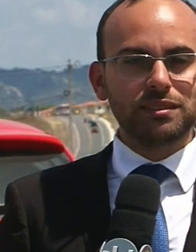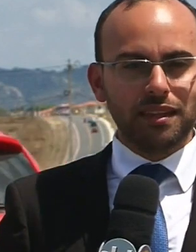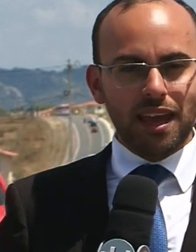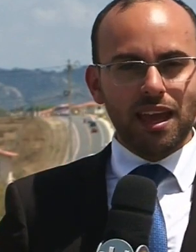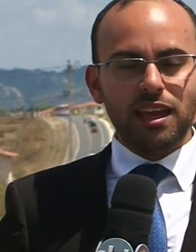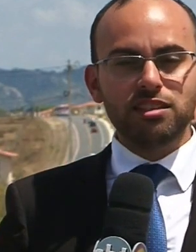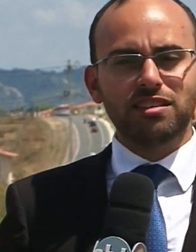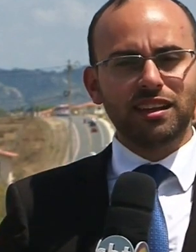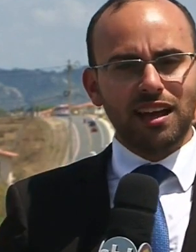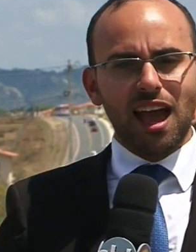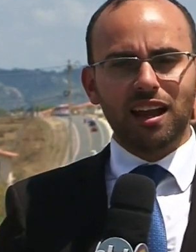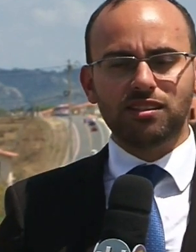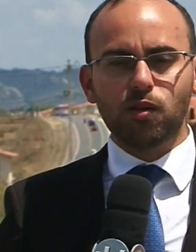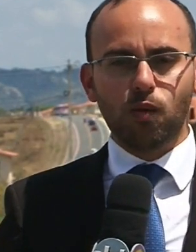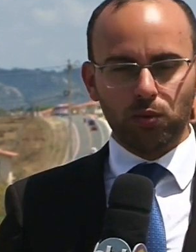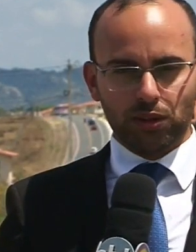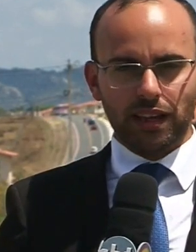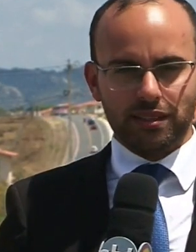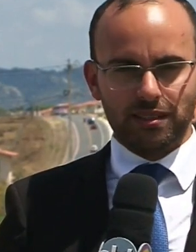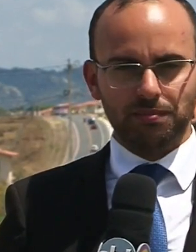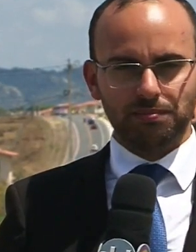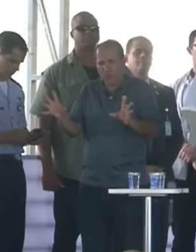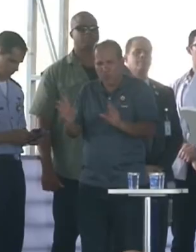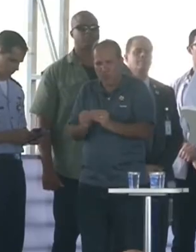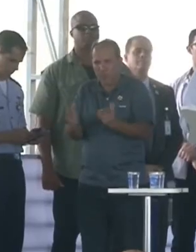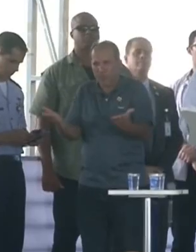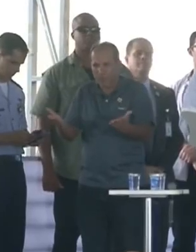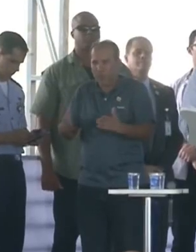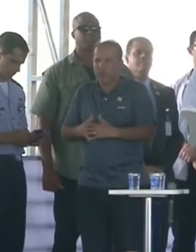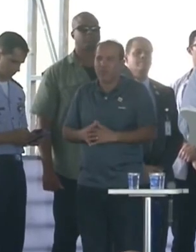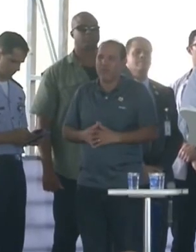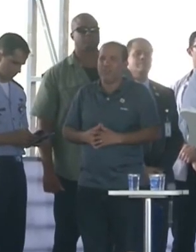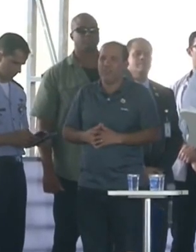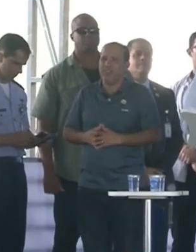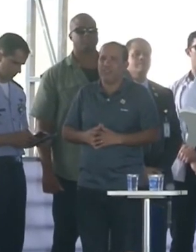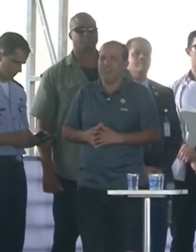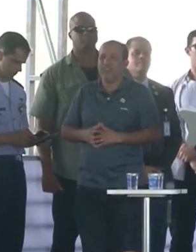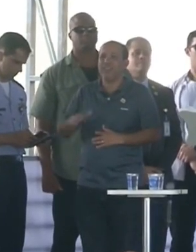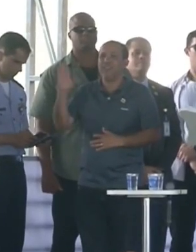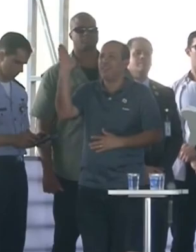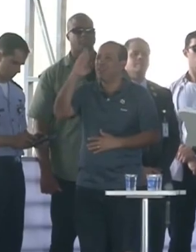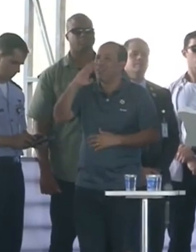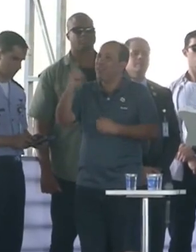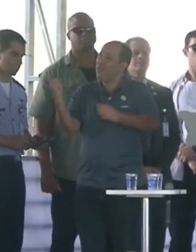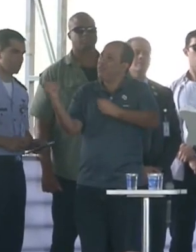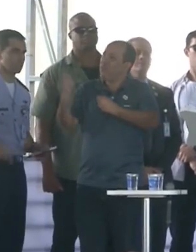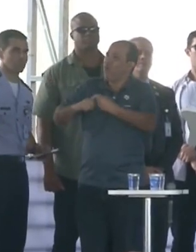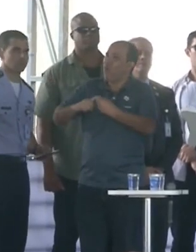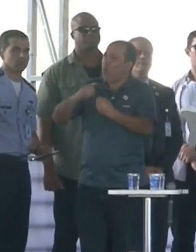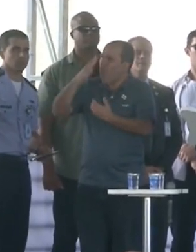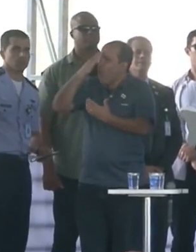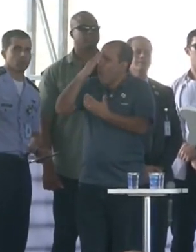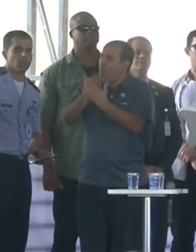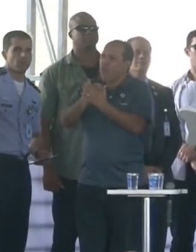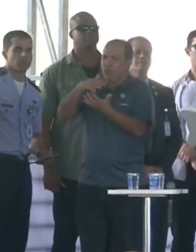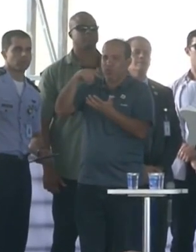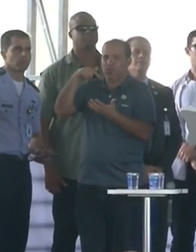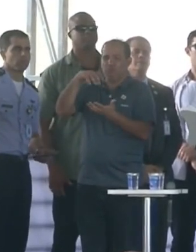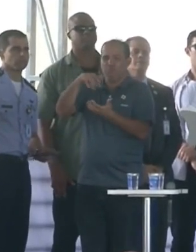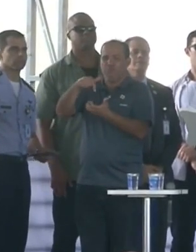pretende manter e estreitar a relação com o Nordeste. O Brasil está recuperando a sua confiança no